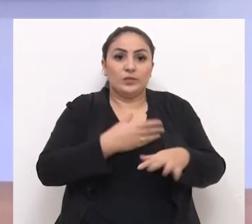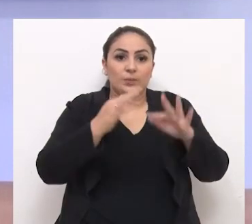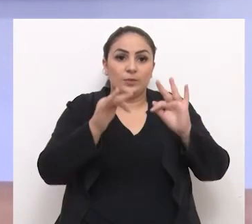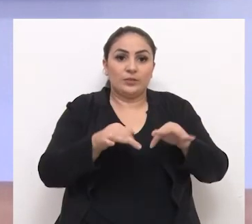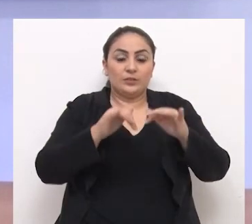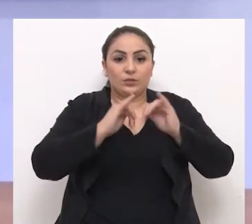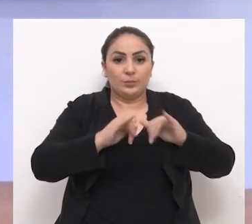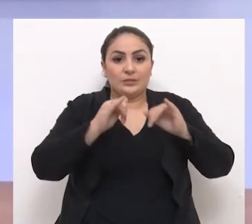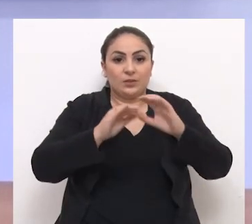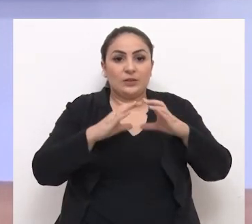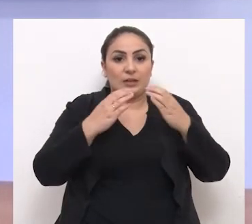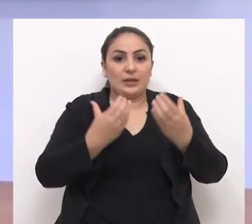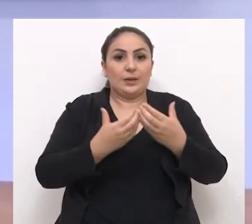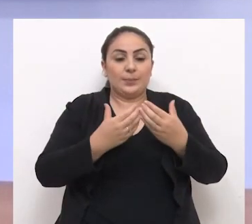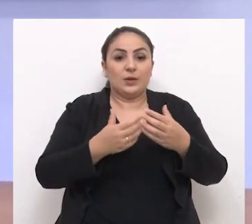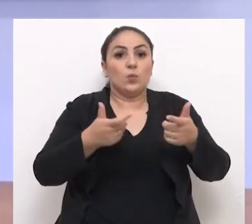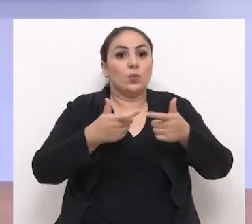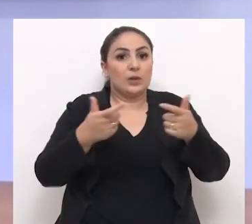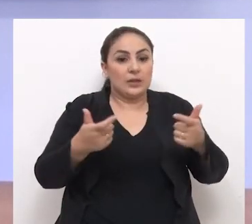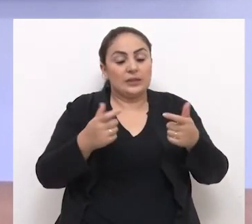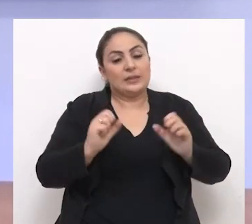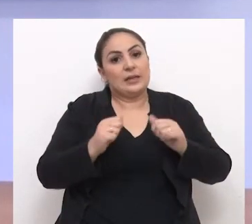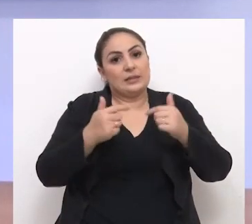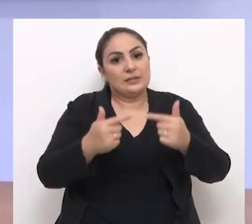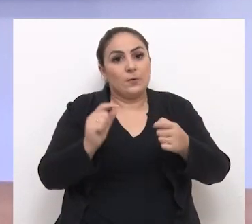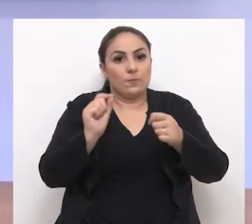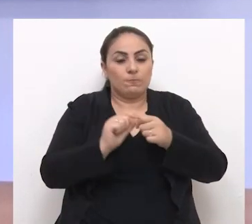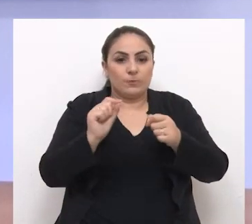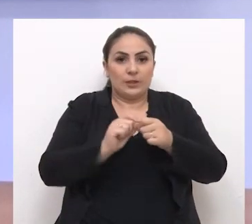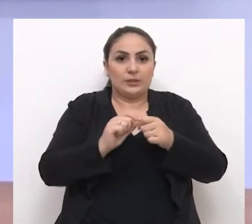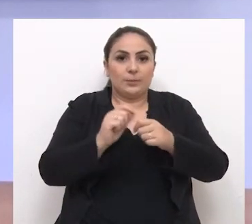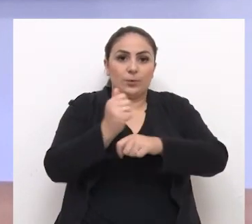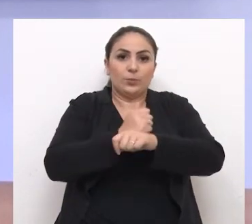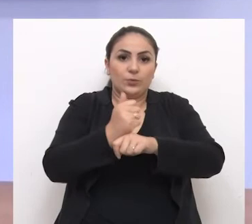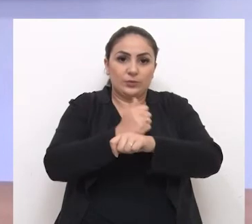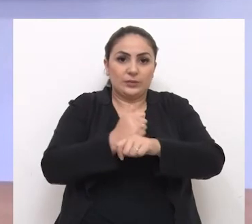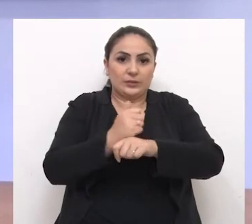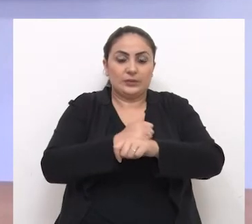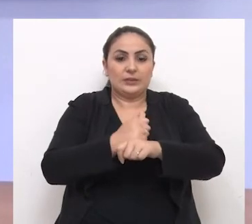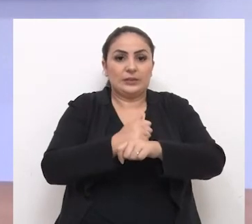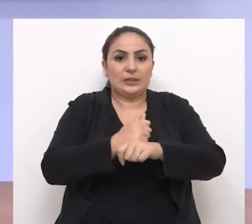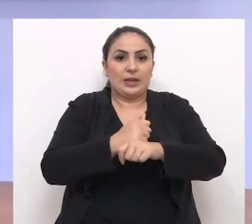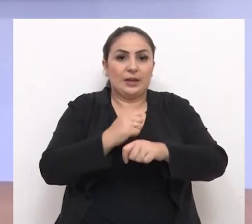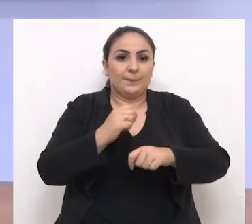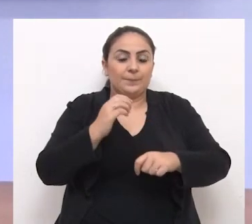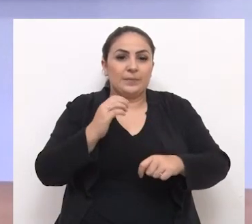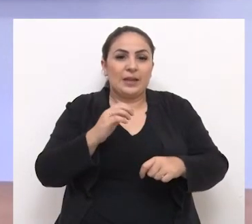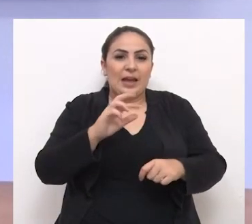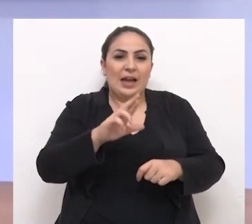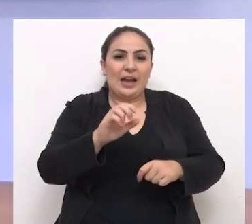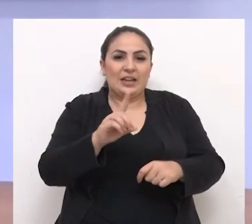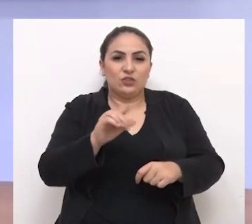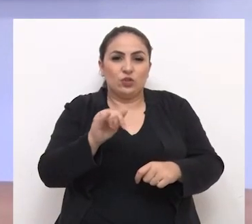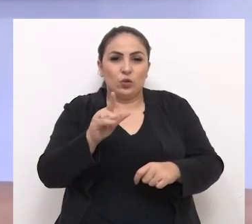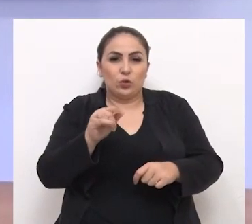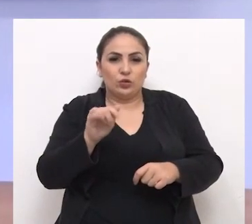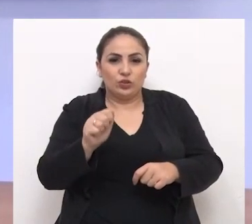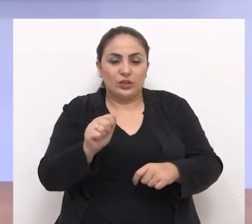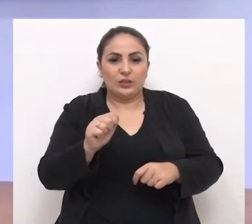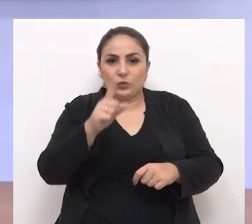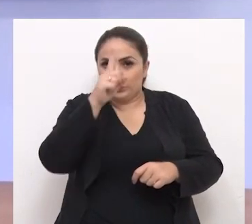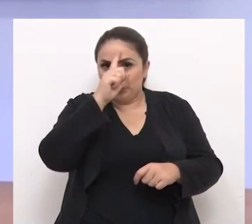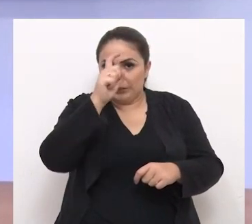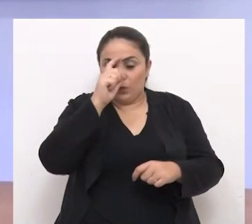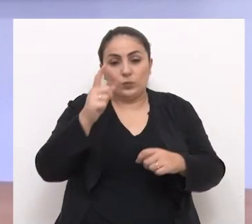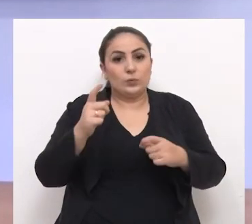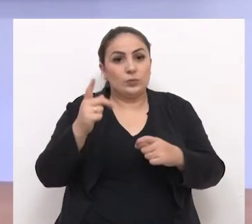hoje vamos encerrar o Jornal da Câmara com um grande gesto realizado por profissionais da radiologia do Hospital São